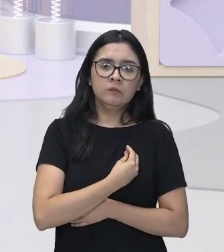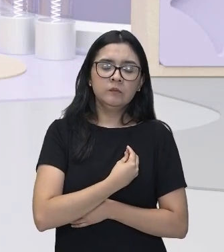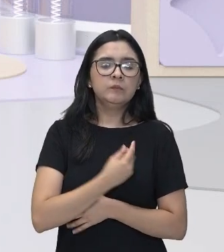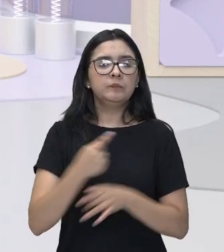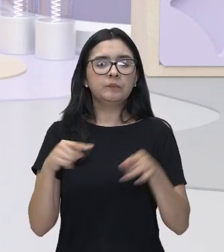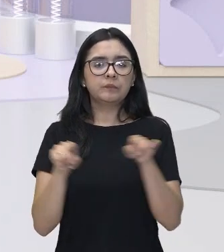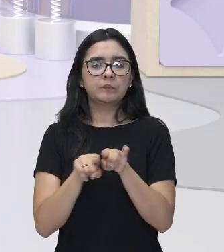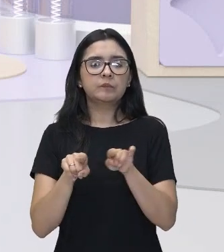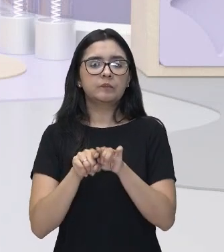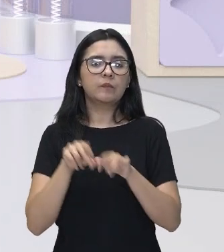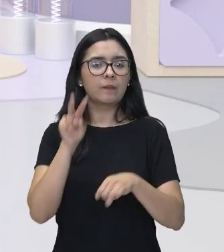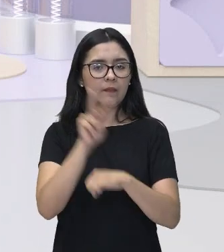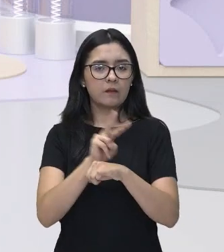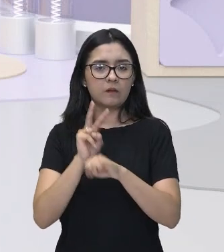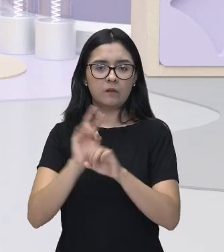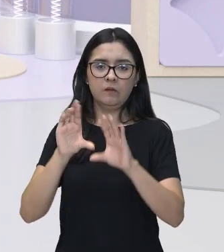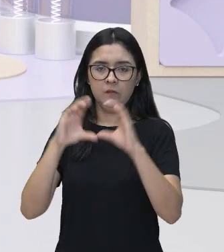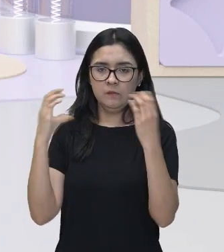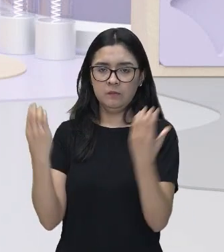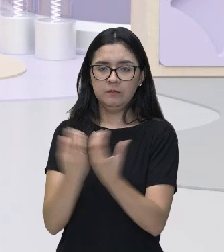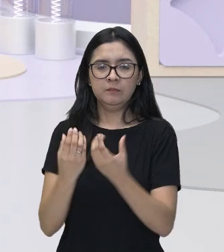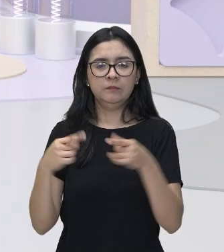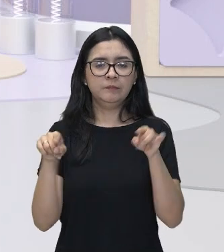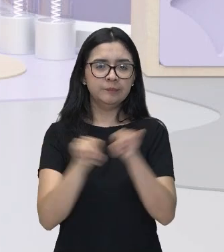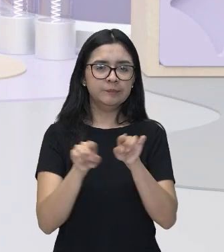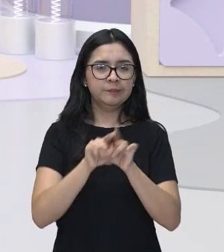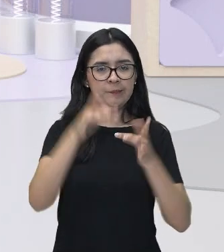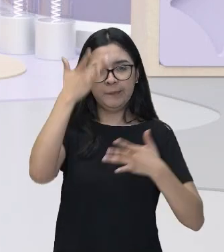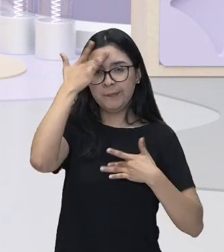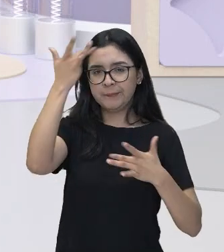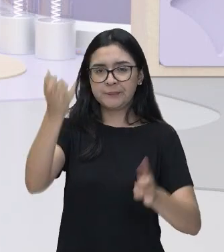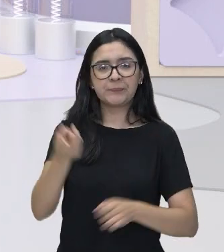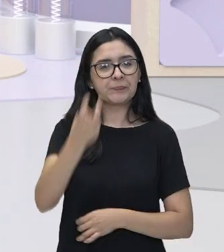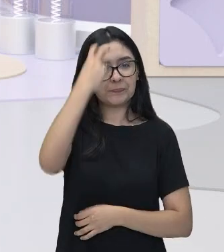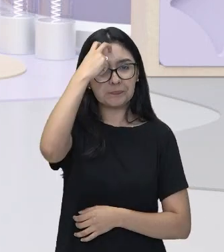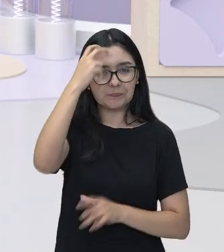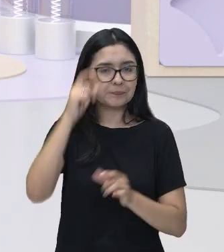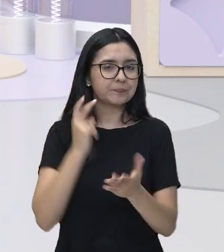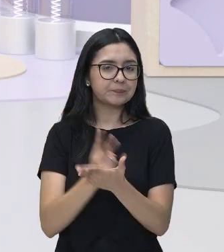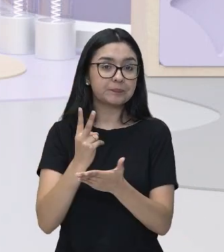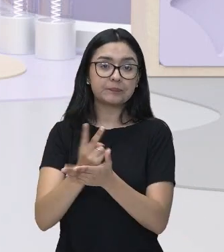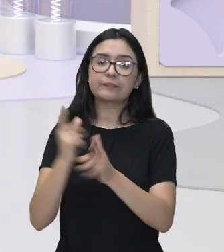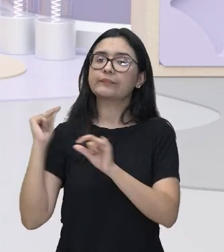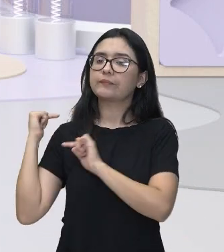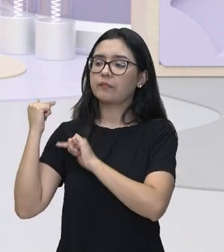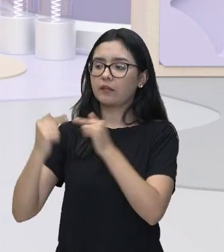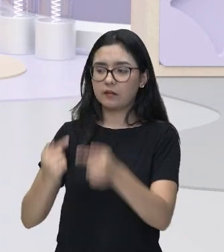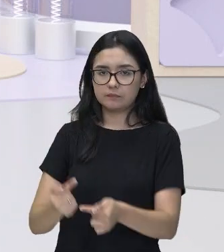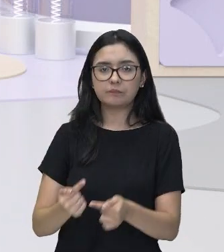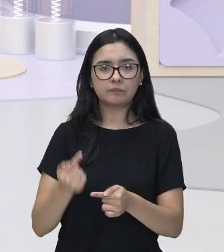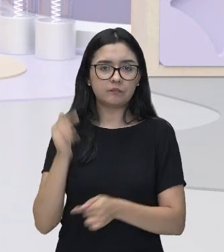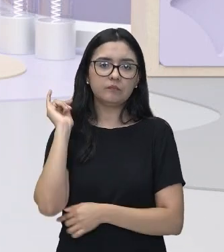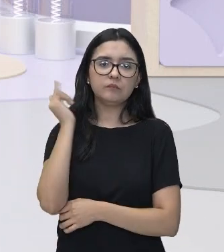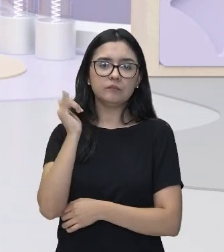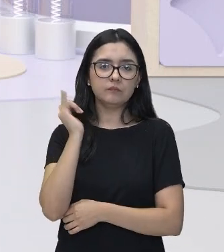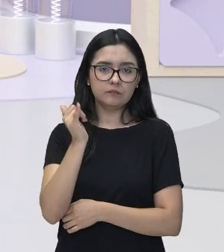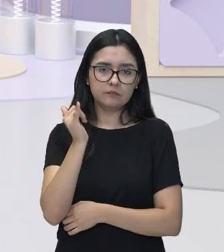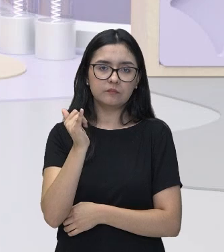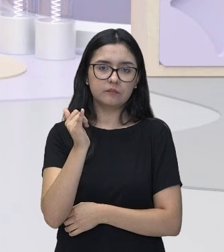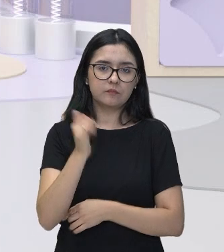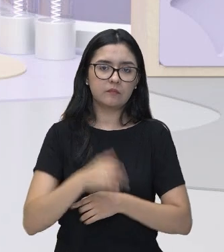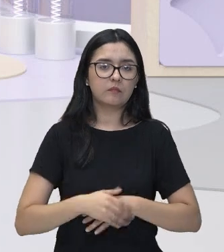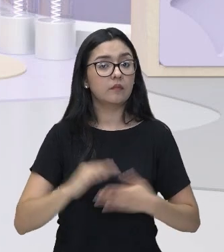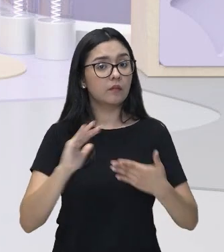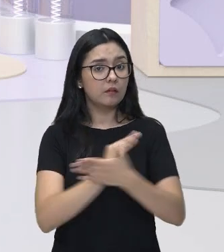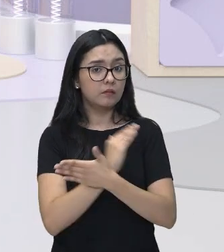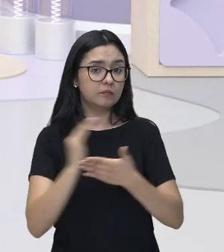irmãos e irmãs, da comunidade, da religião, da fé, da cultura, são sempre passados de forma oral, quase sempre.